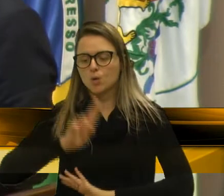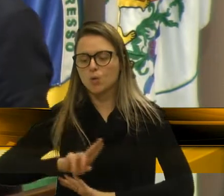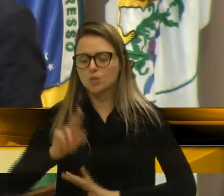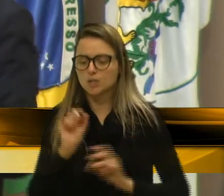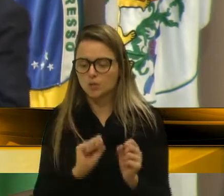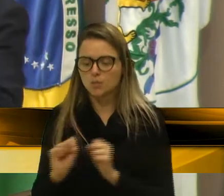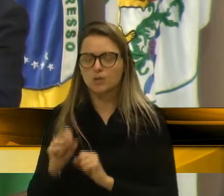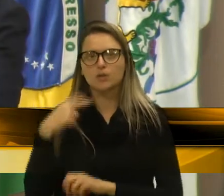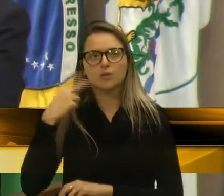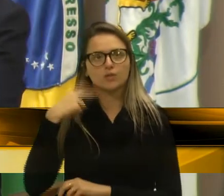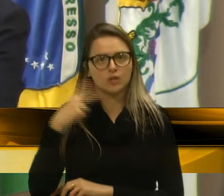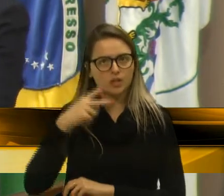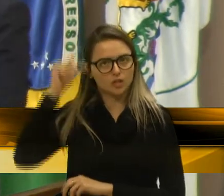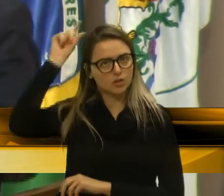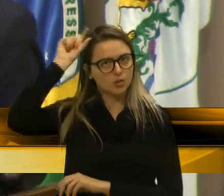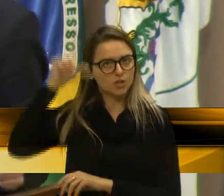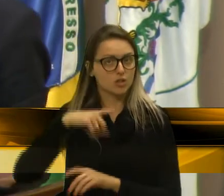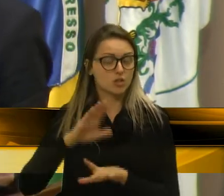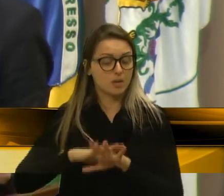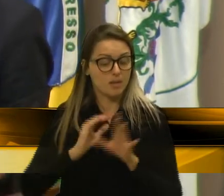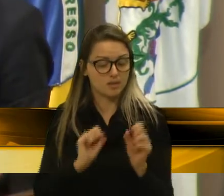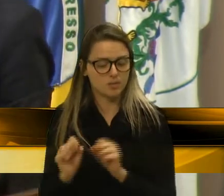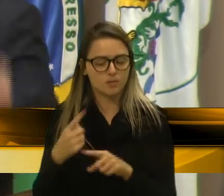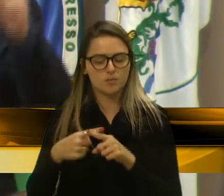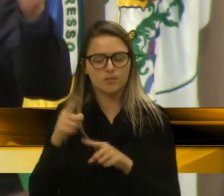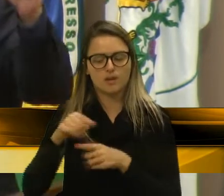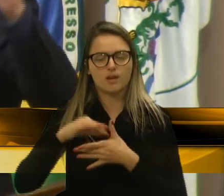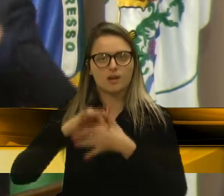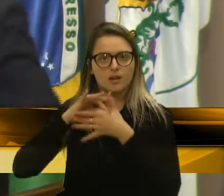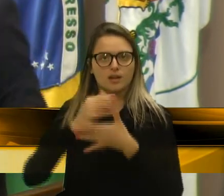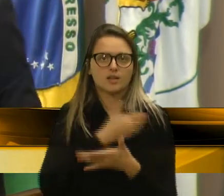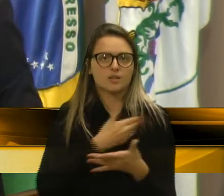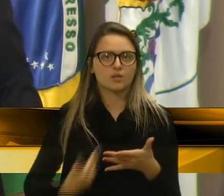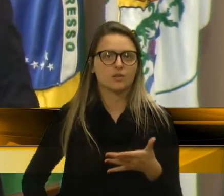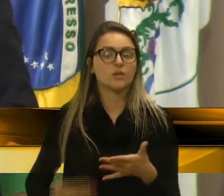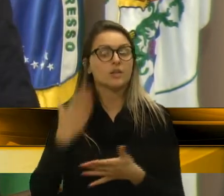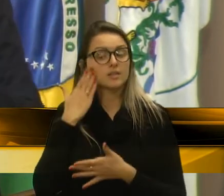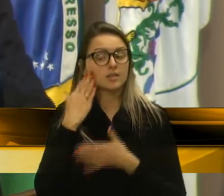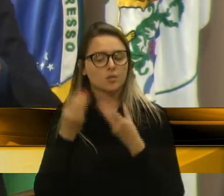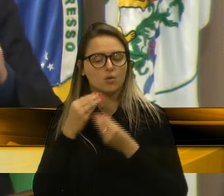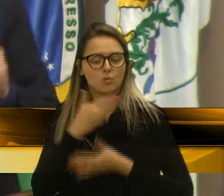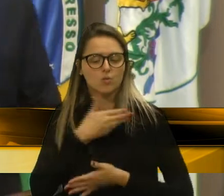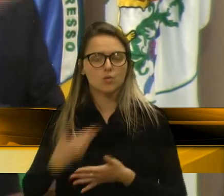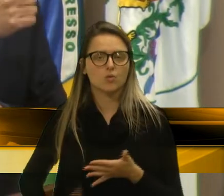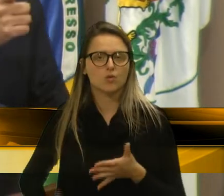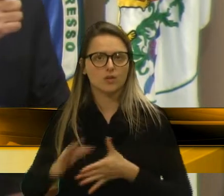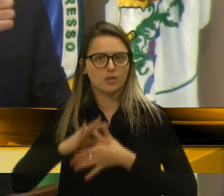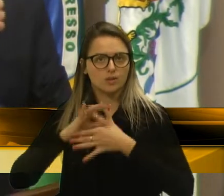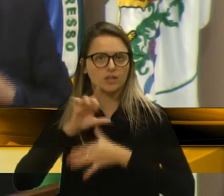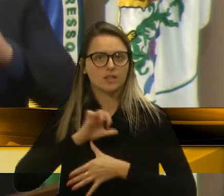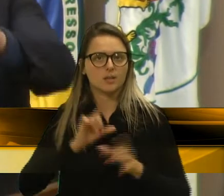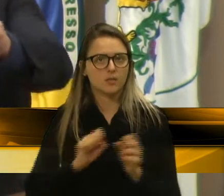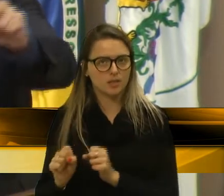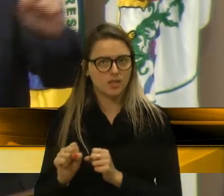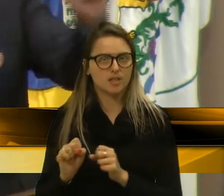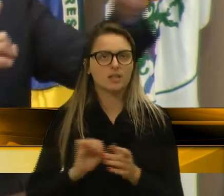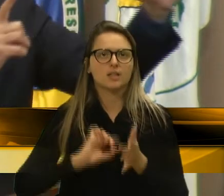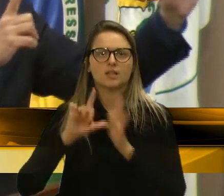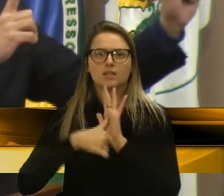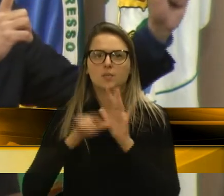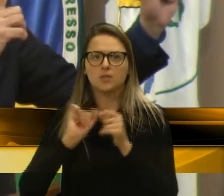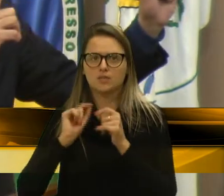o vereador mais empoderado aqui, porque é líder do governo, nós sabemos a importância que tem o executivo, e aí ele manda um comando lá e ainda faz